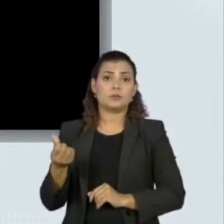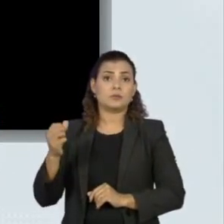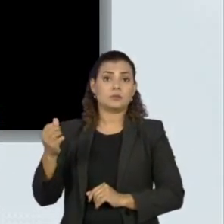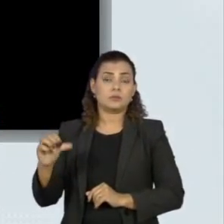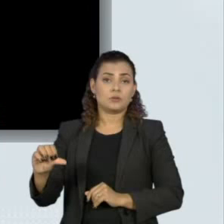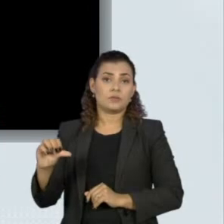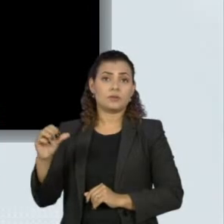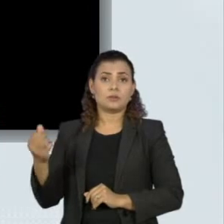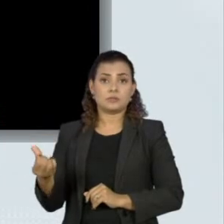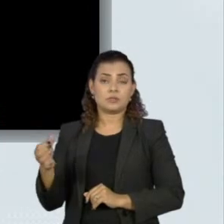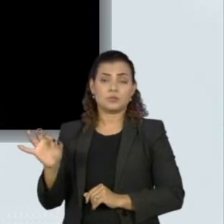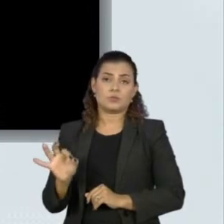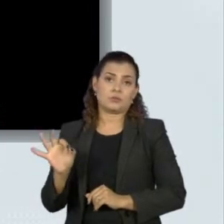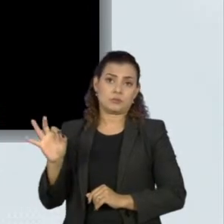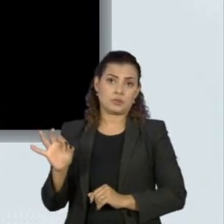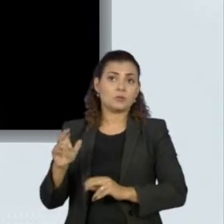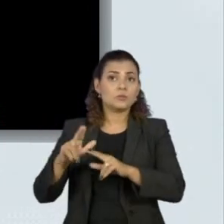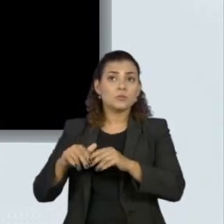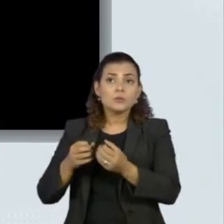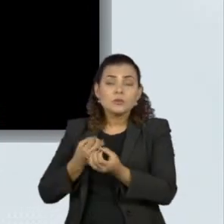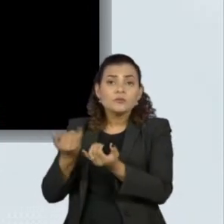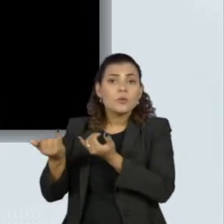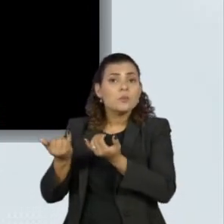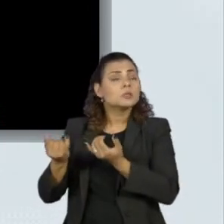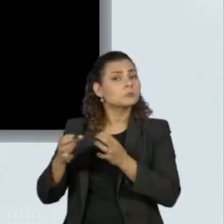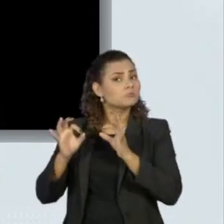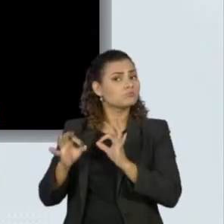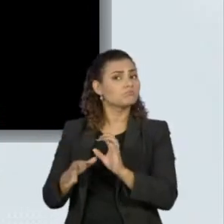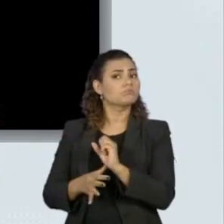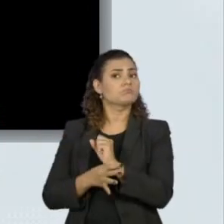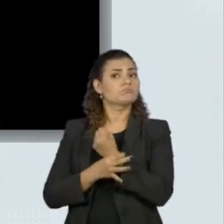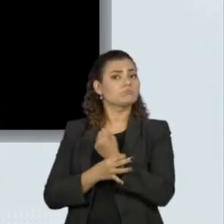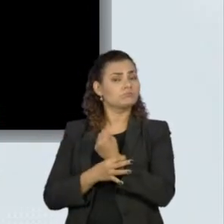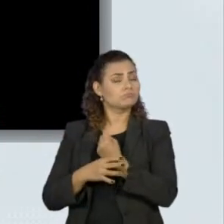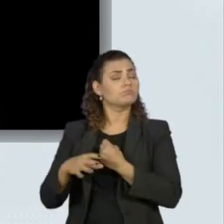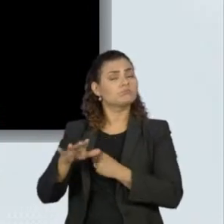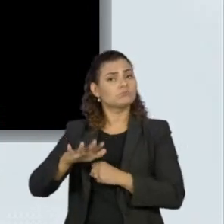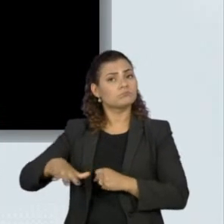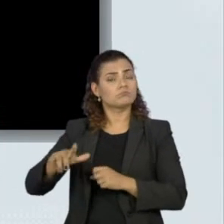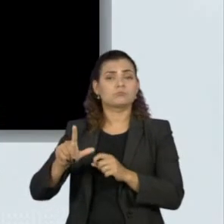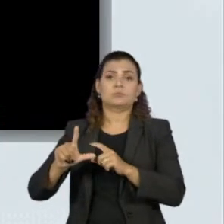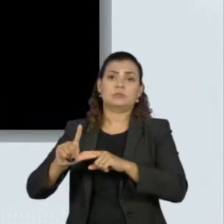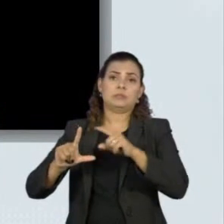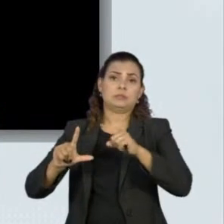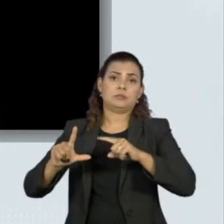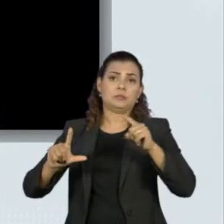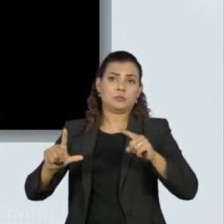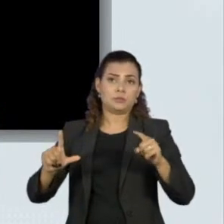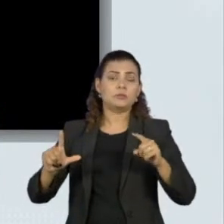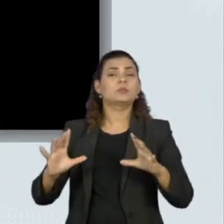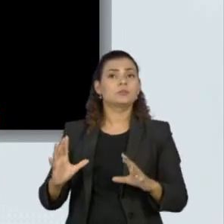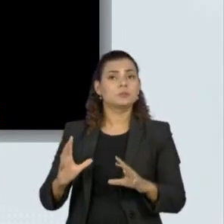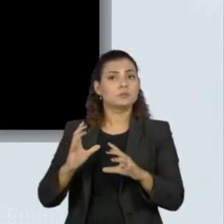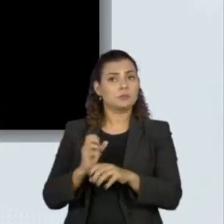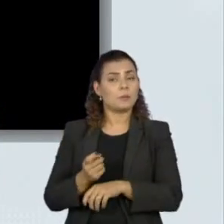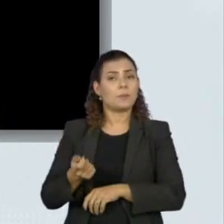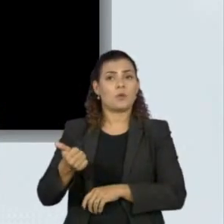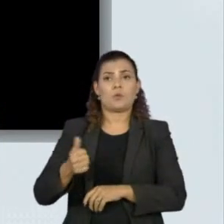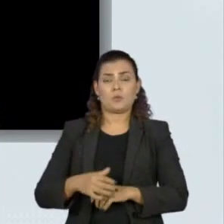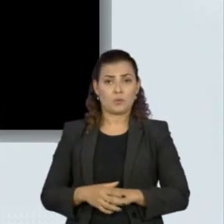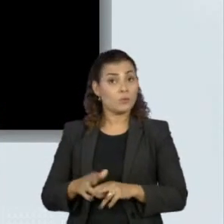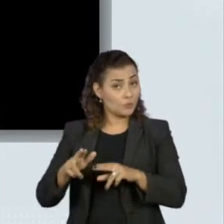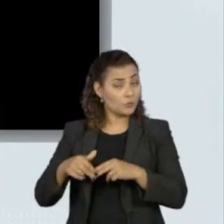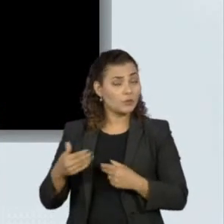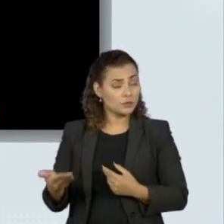77,96%. Então, esse é um dado que é um dado robusto, de significância estatística, com um valor de P muito pequeno, e,